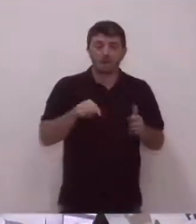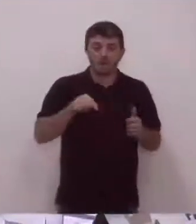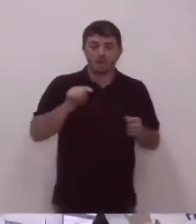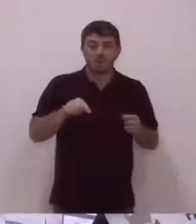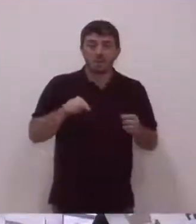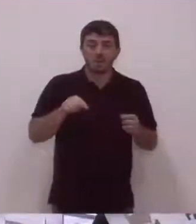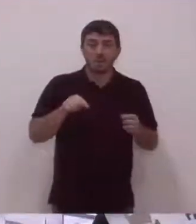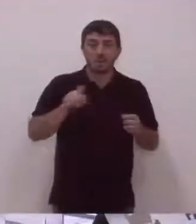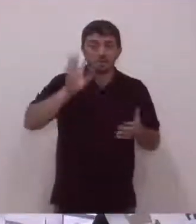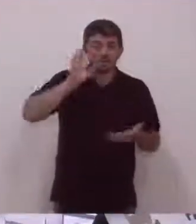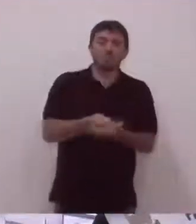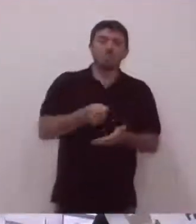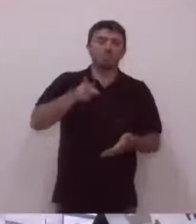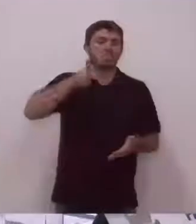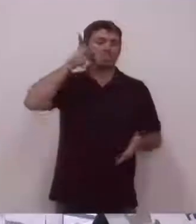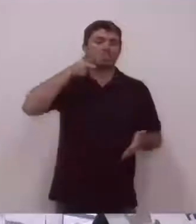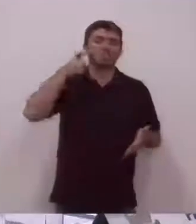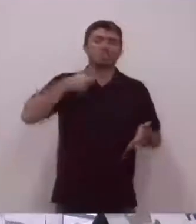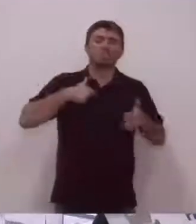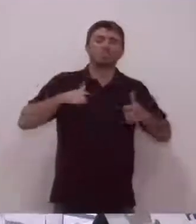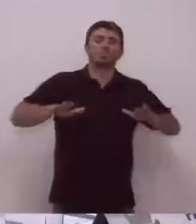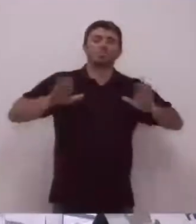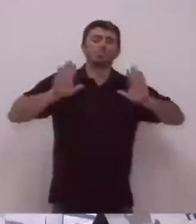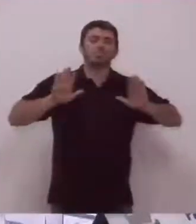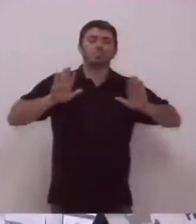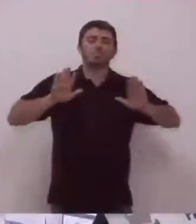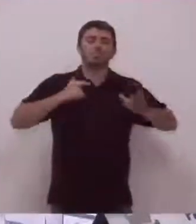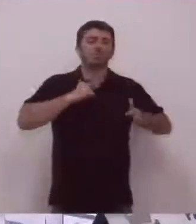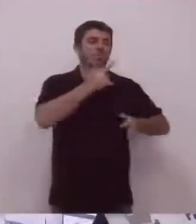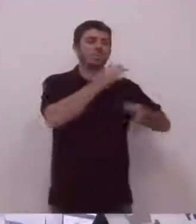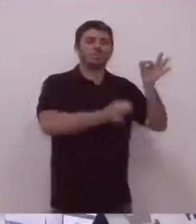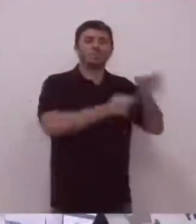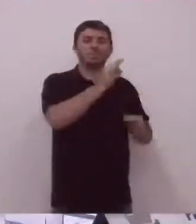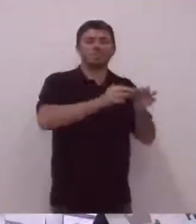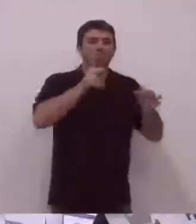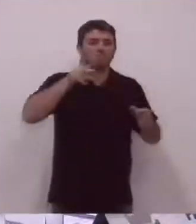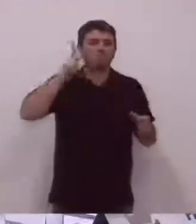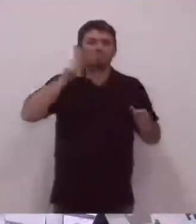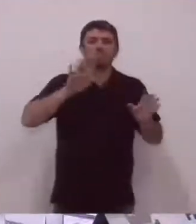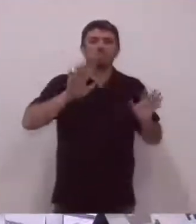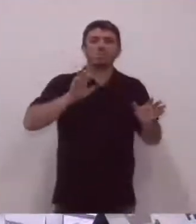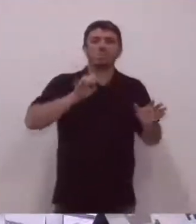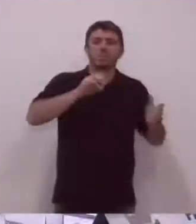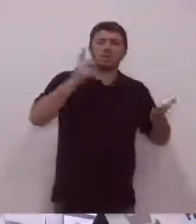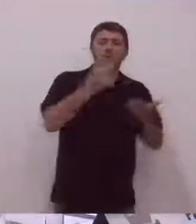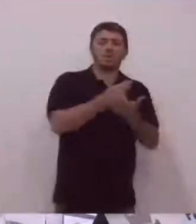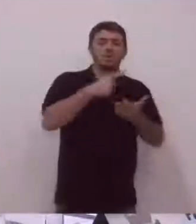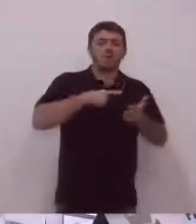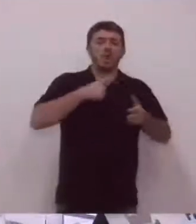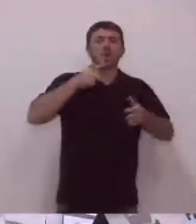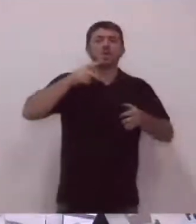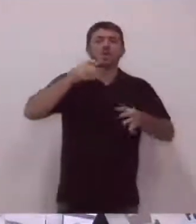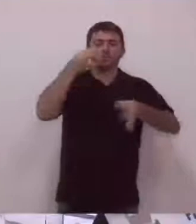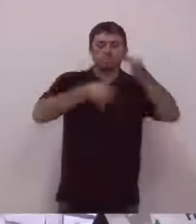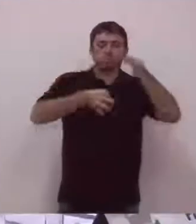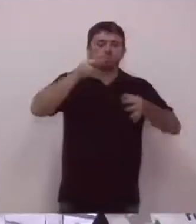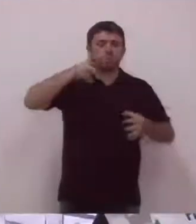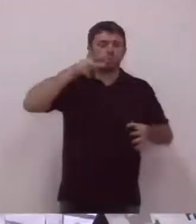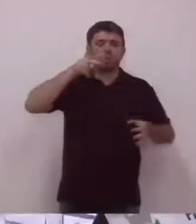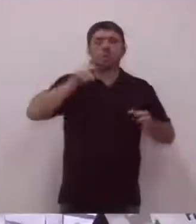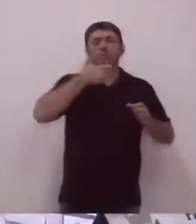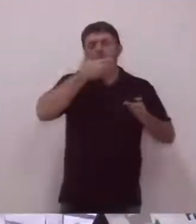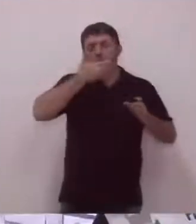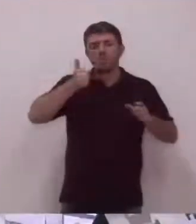decisão aqui, e volto a repetir, nós todos estamos aqui, cuidado todo mundo, se errar, há o julgamento político e o julgamento civil e penal. Então, há de se apurar em